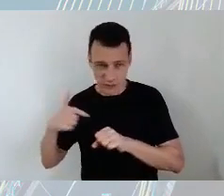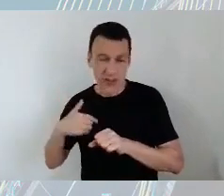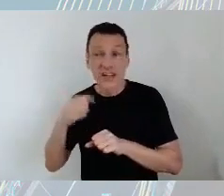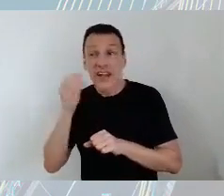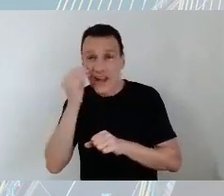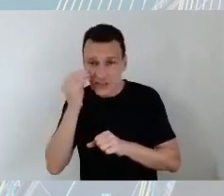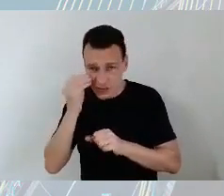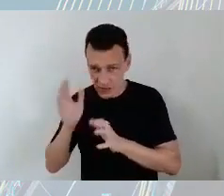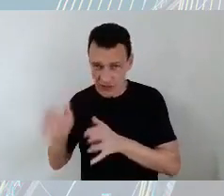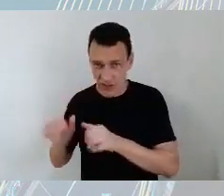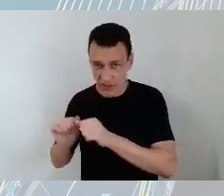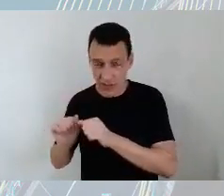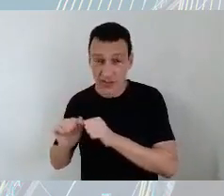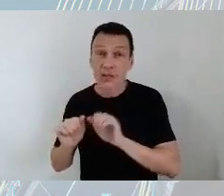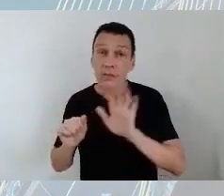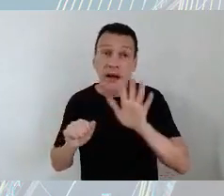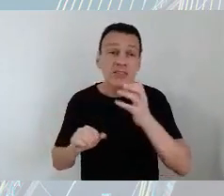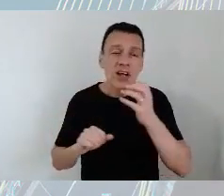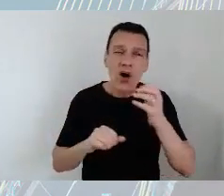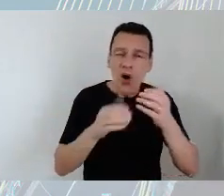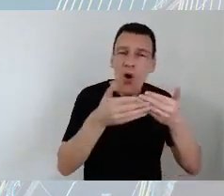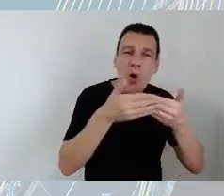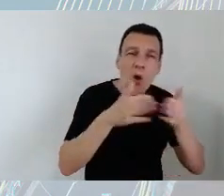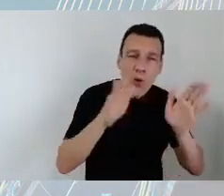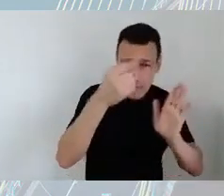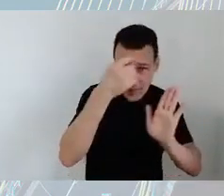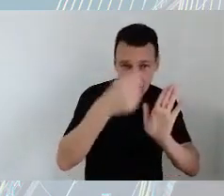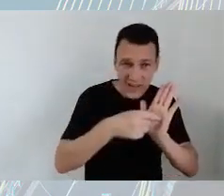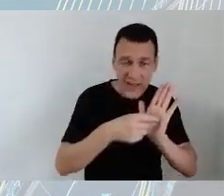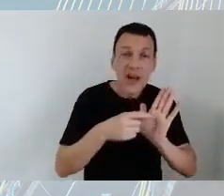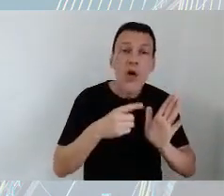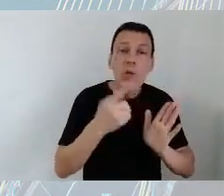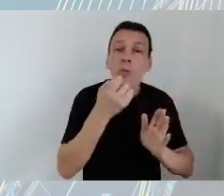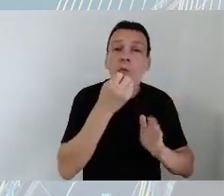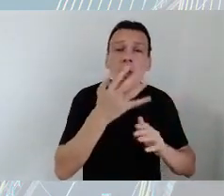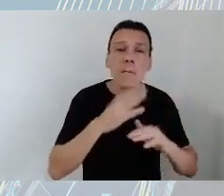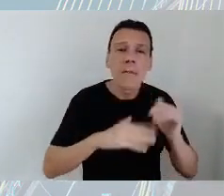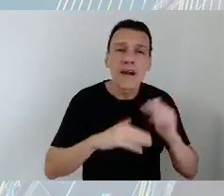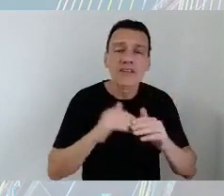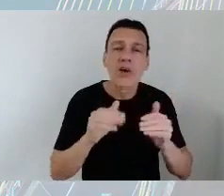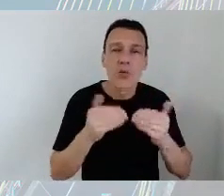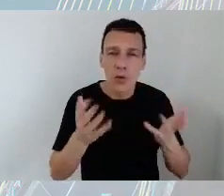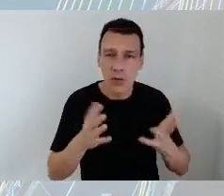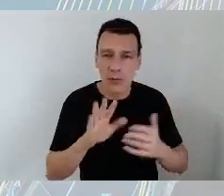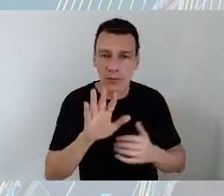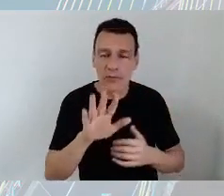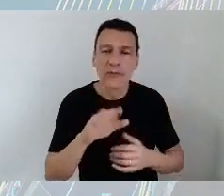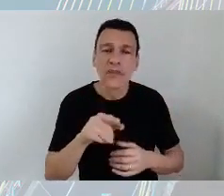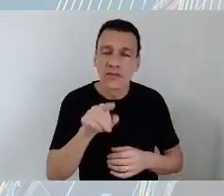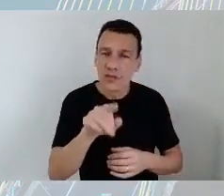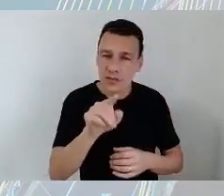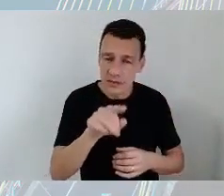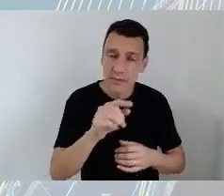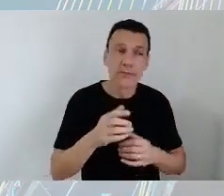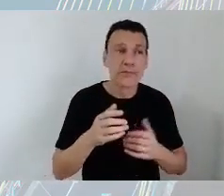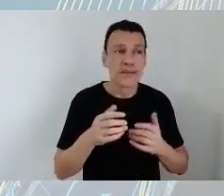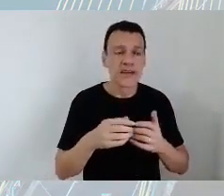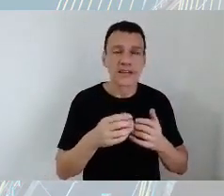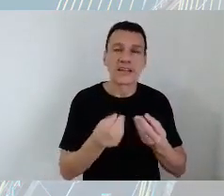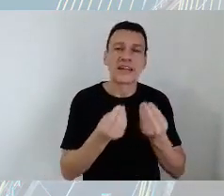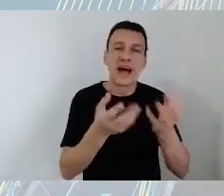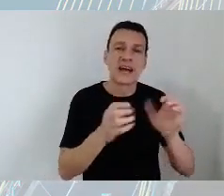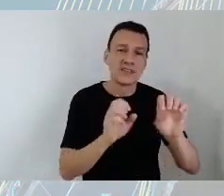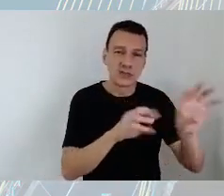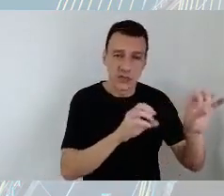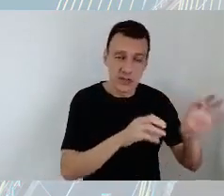que a própria OpenAI fala é que você pode, por exemplo, dar essa instrução do sistema como você faz tal coisa, aqui são os elementos